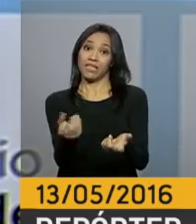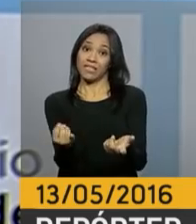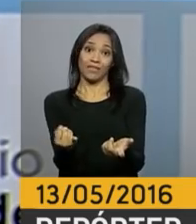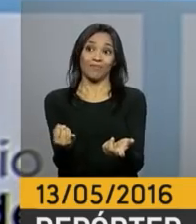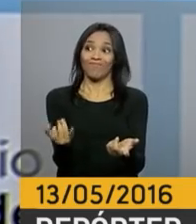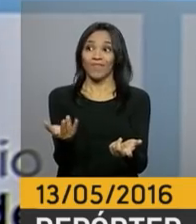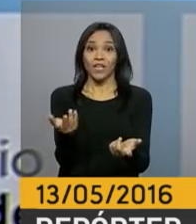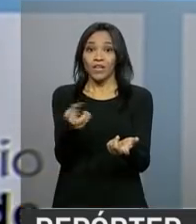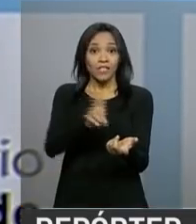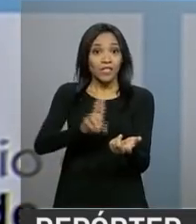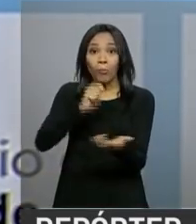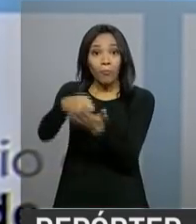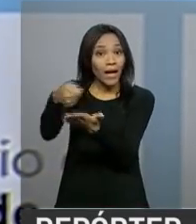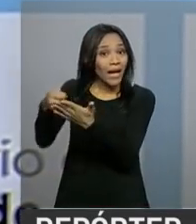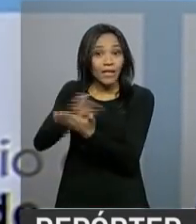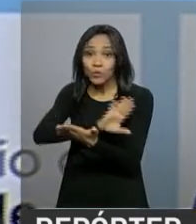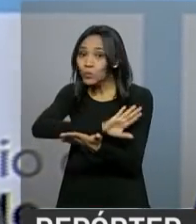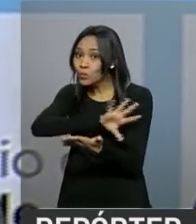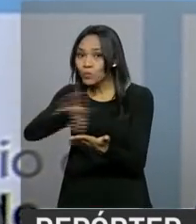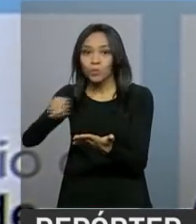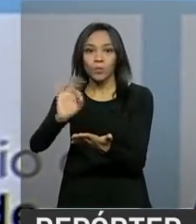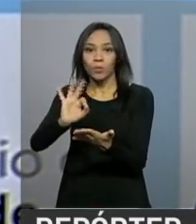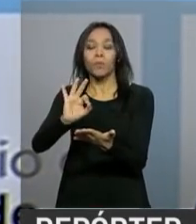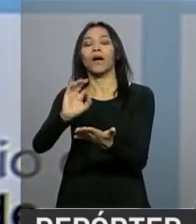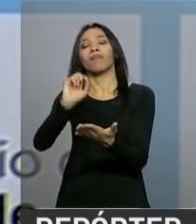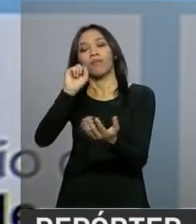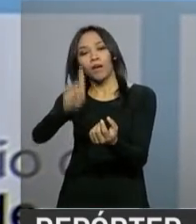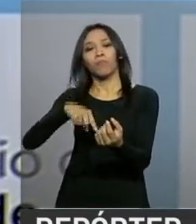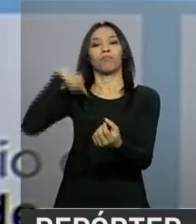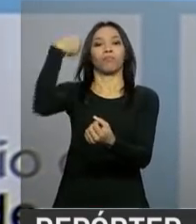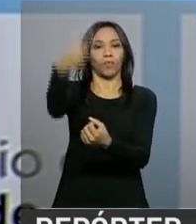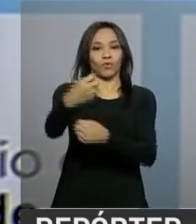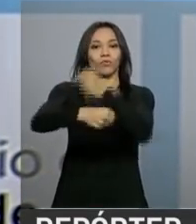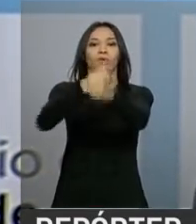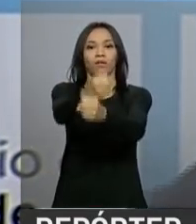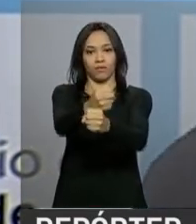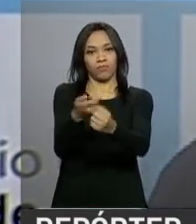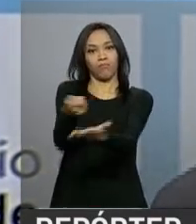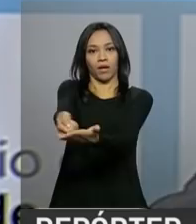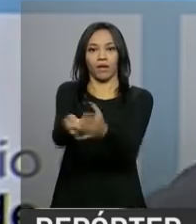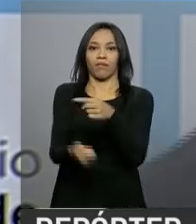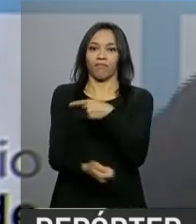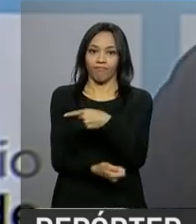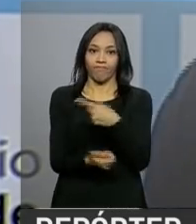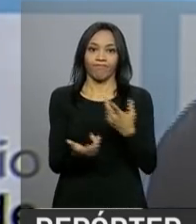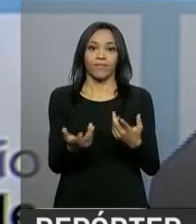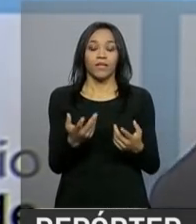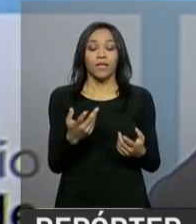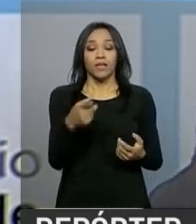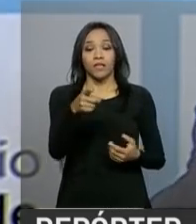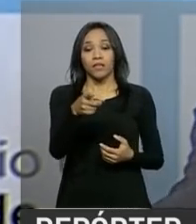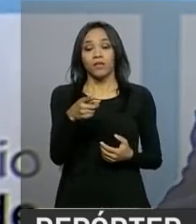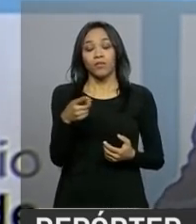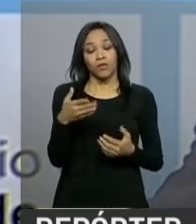eu pedi ao Ministro Romero Jucá que inclua nessa revisão da meta um